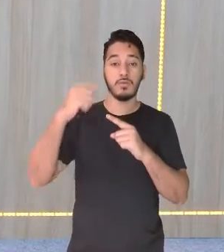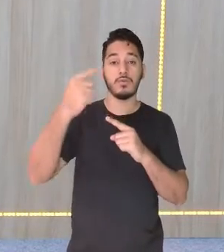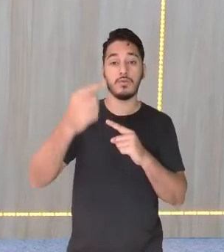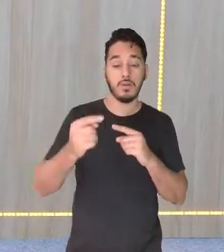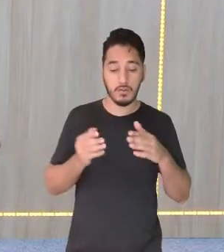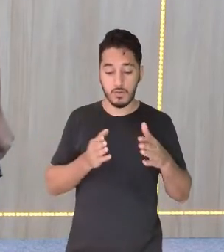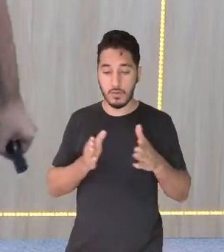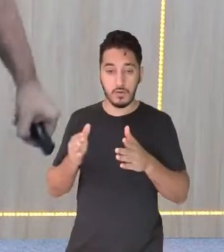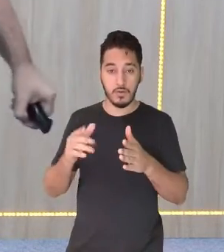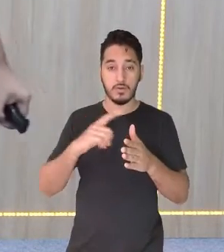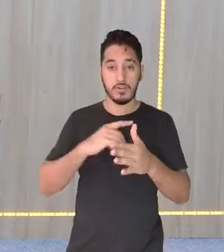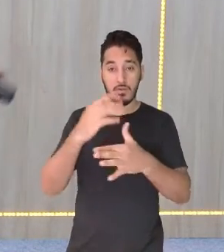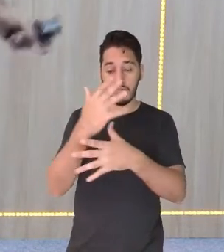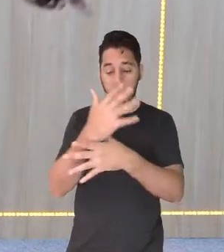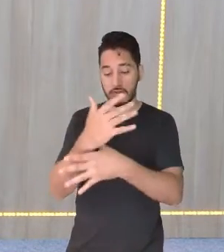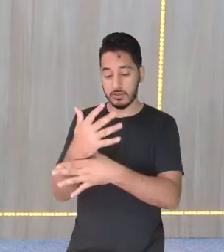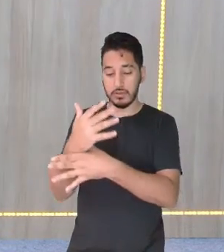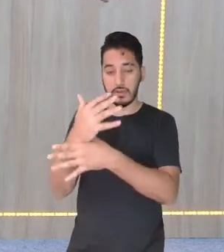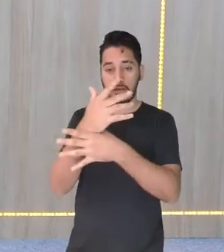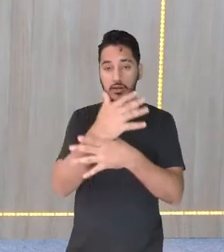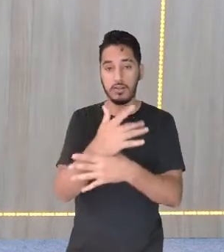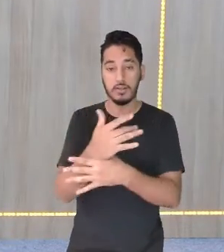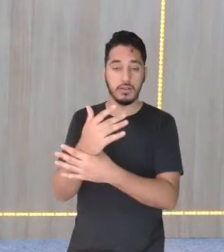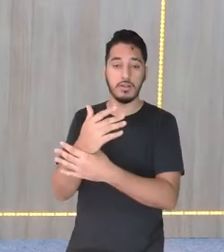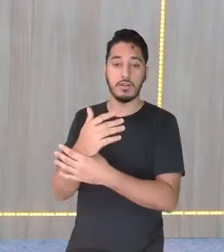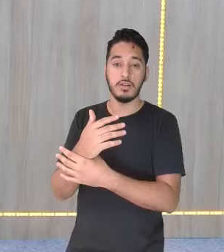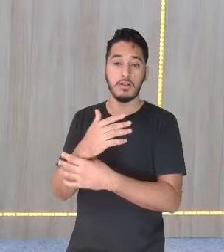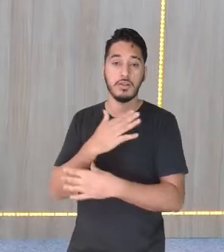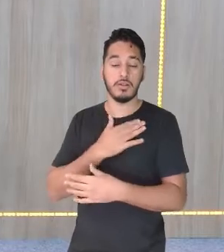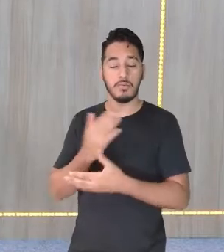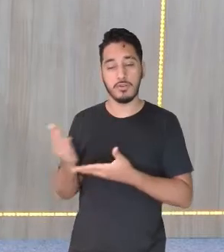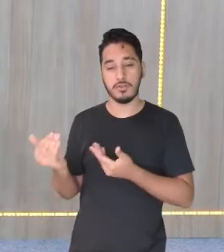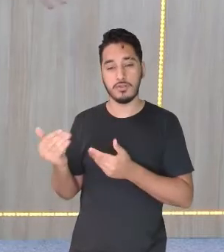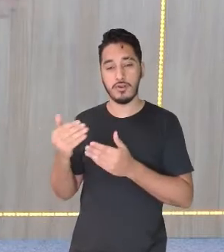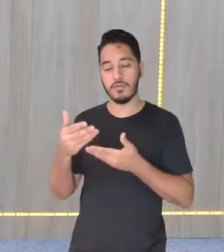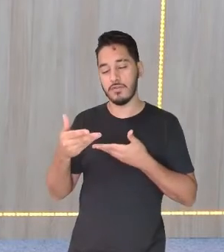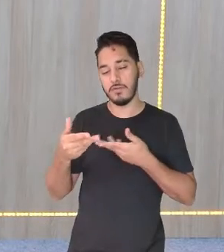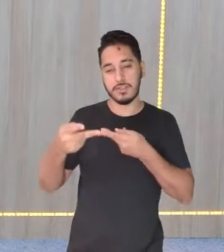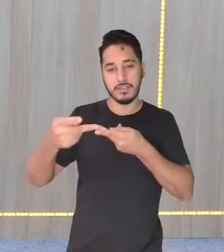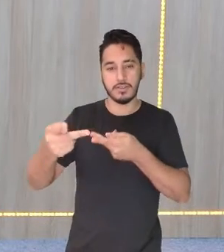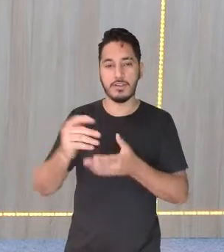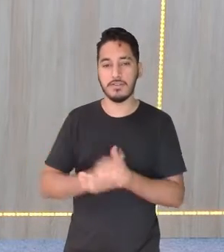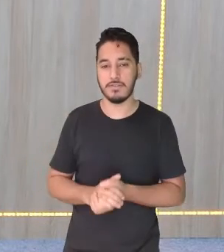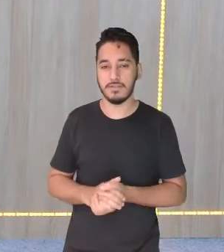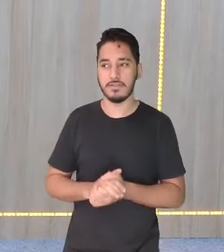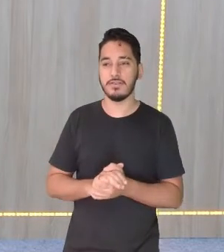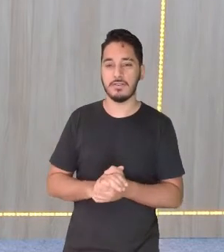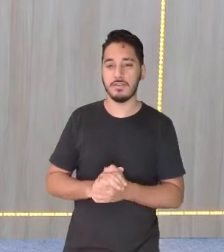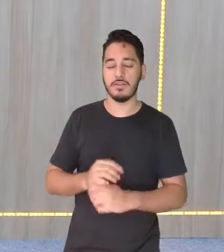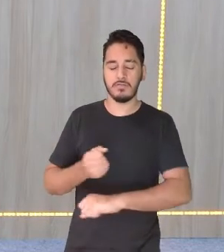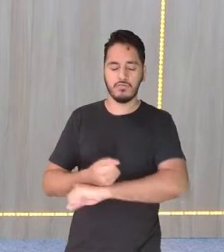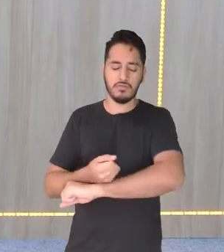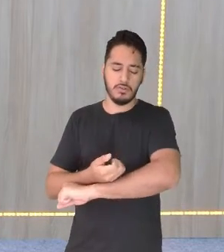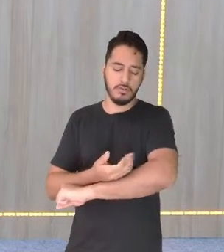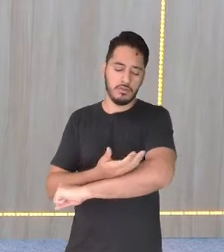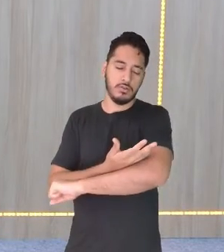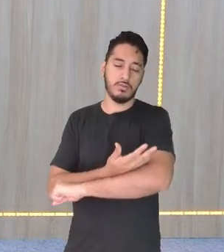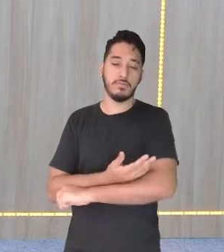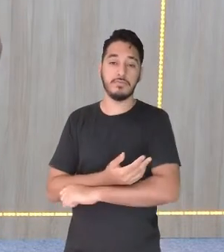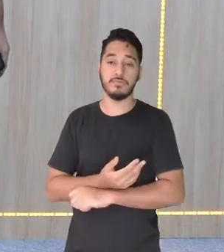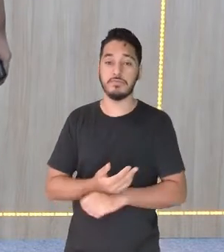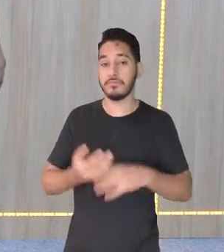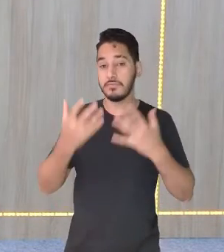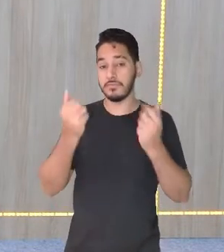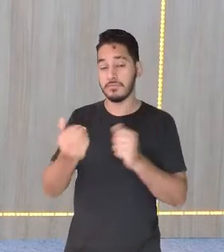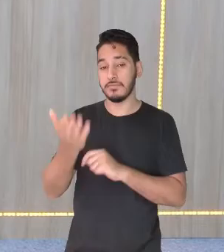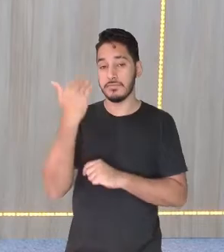rio tem uma cidade que na minha mocidade eu visitava. Chega a arrepiar. Vamos embora,